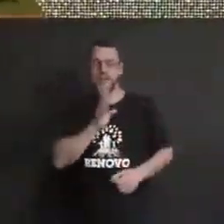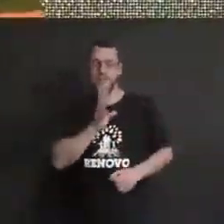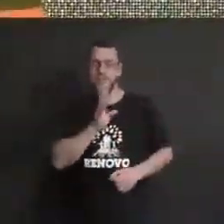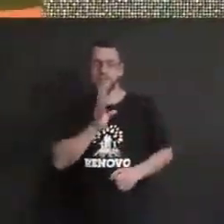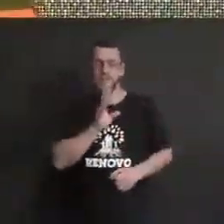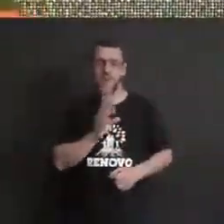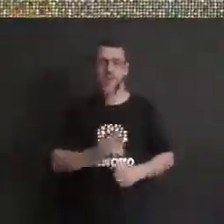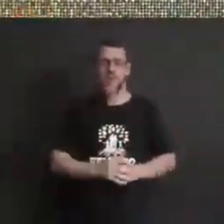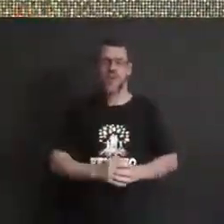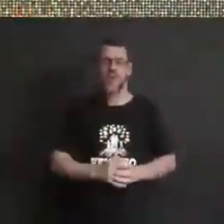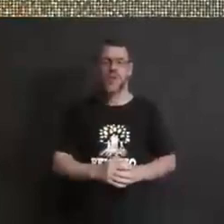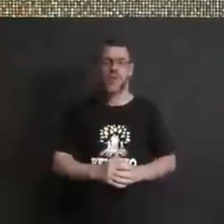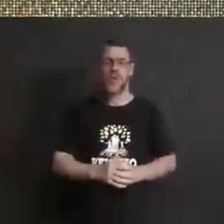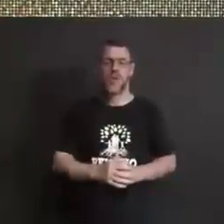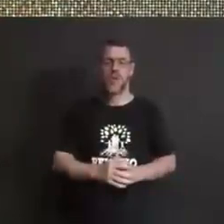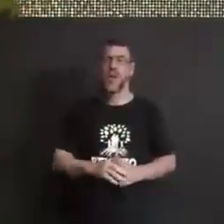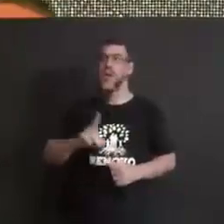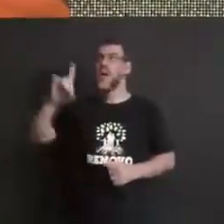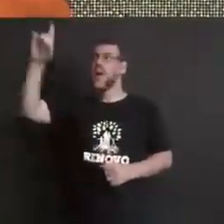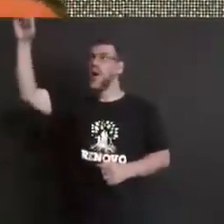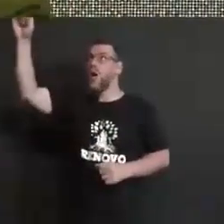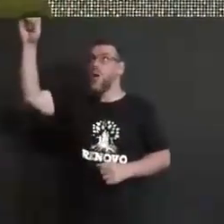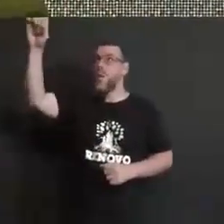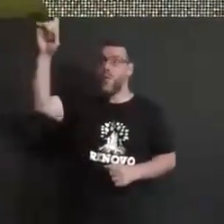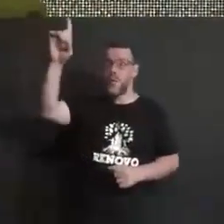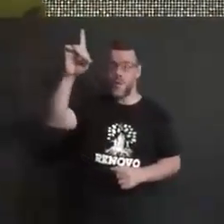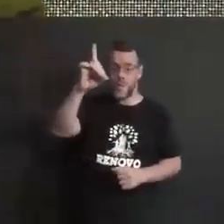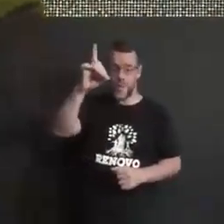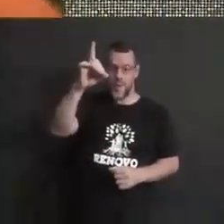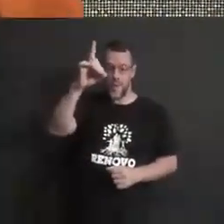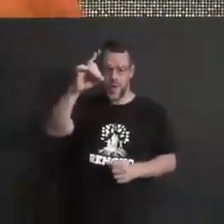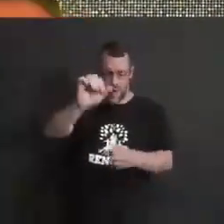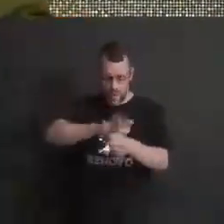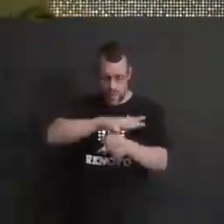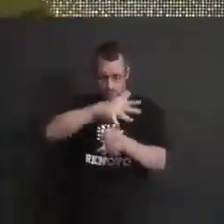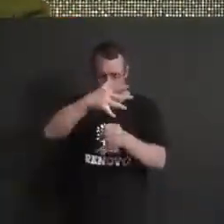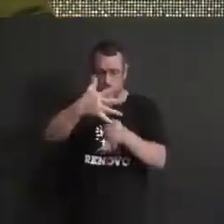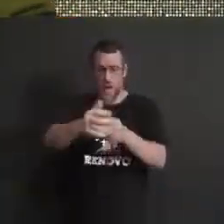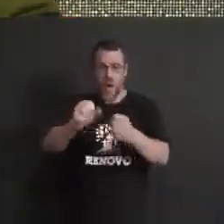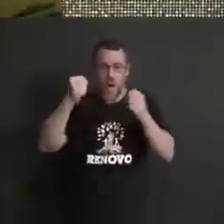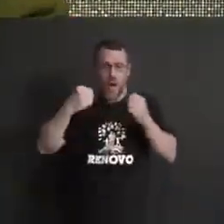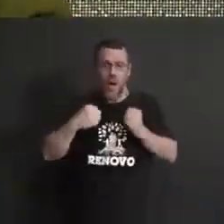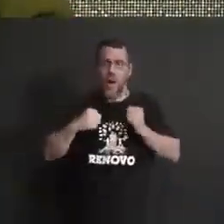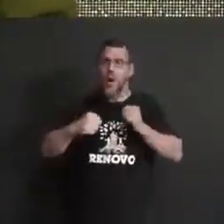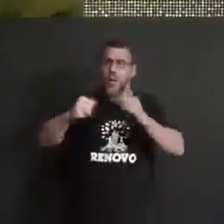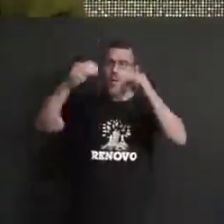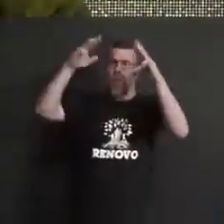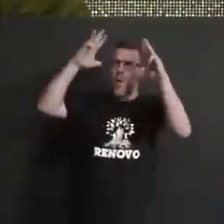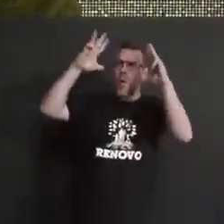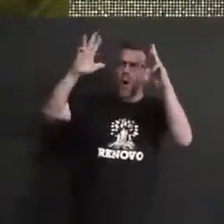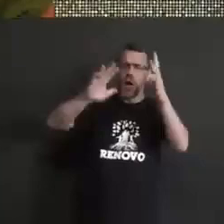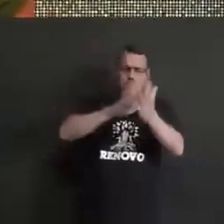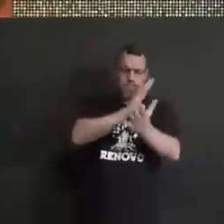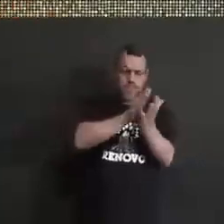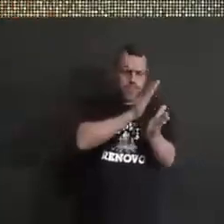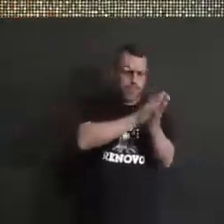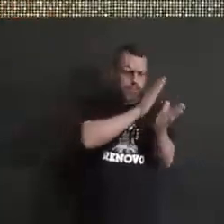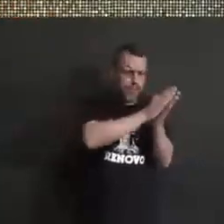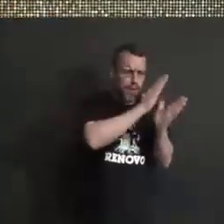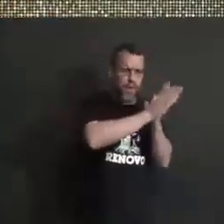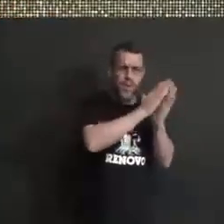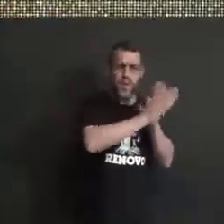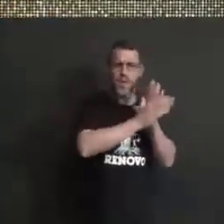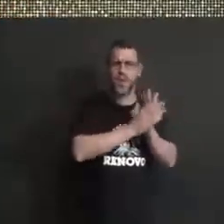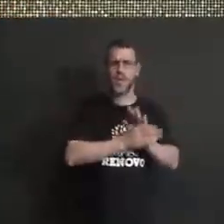Ele te vem e te enche. E Moisés foi fugindo. Fugindo o tempo todo. Se